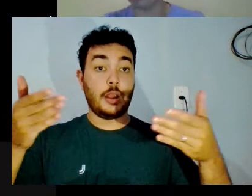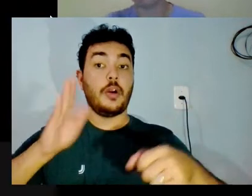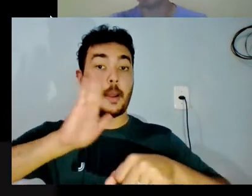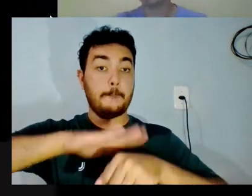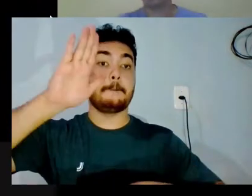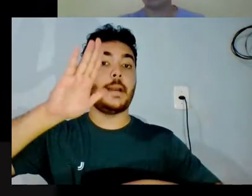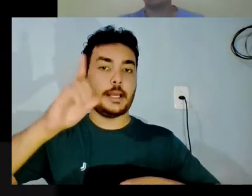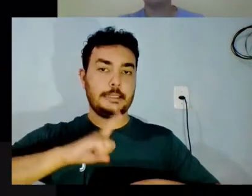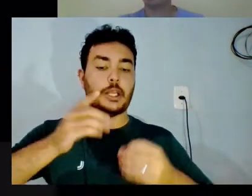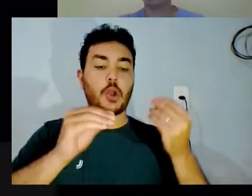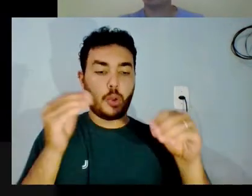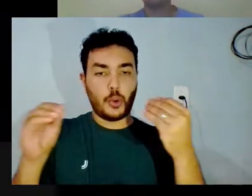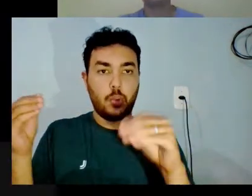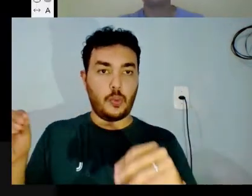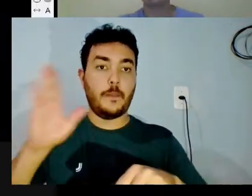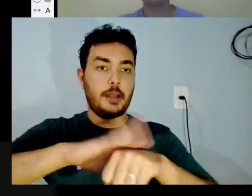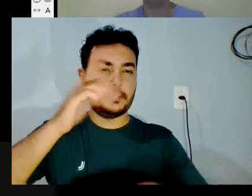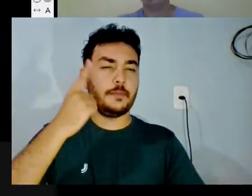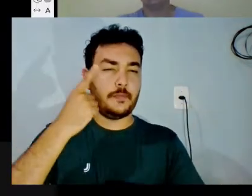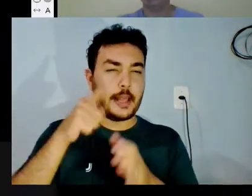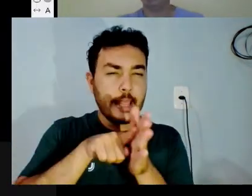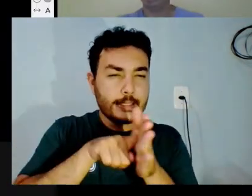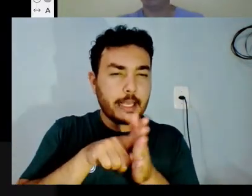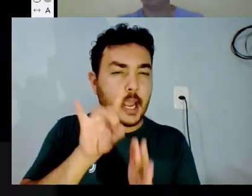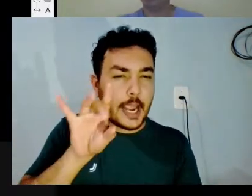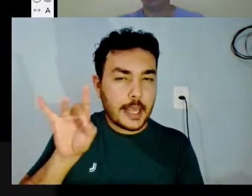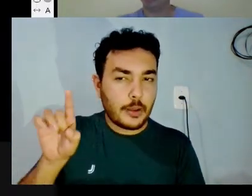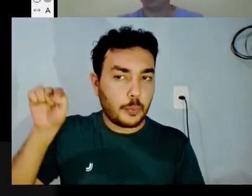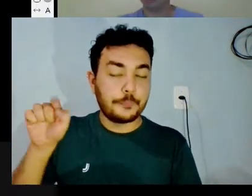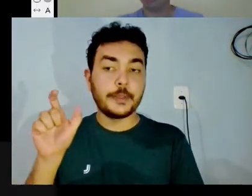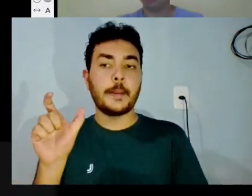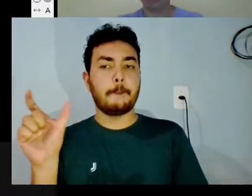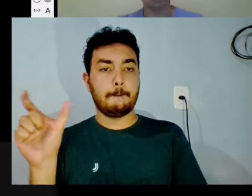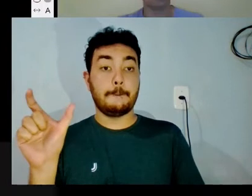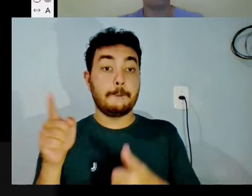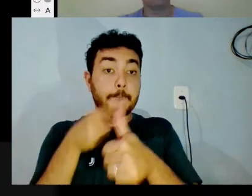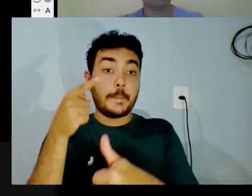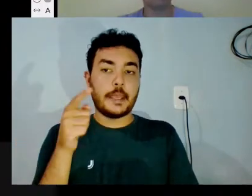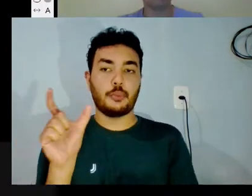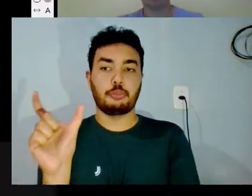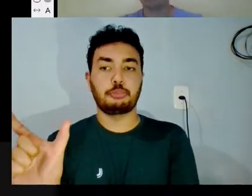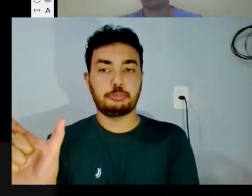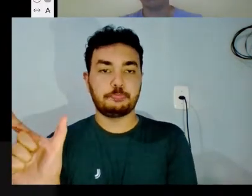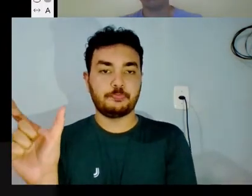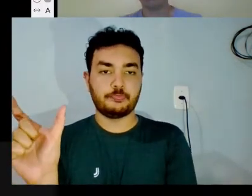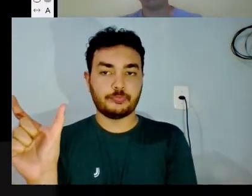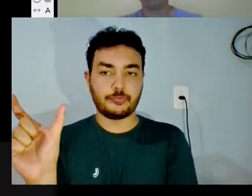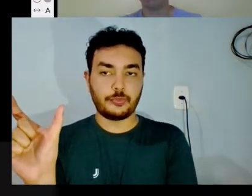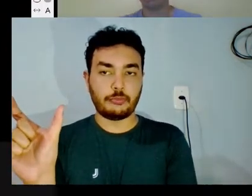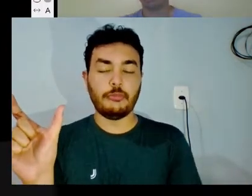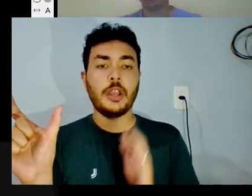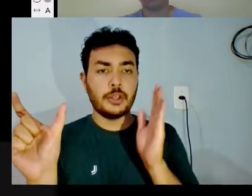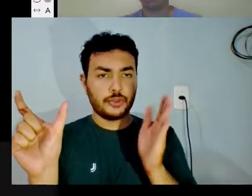Ó, então vamos analisar cada termo aqui, ó. Primeiramente, esse primeiro termo aqui, esses dois primeiros termos foram os que